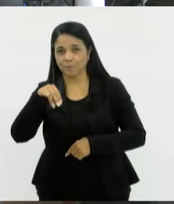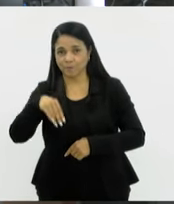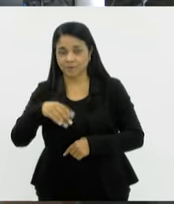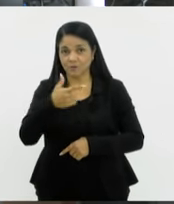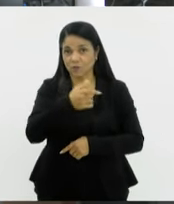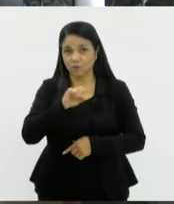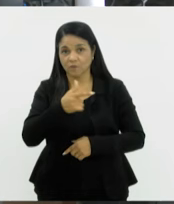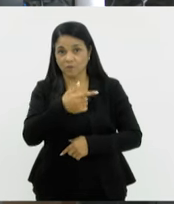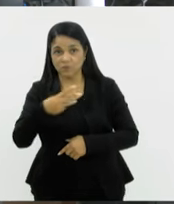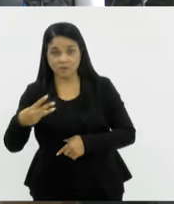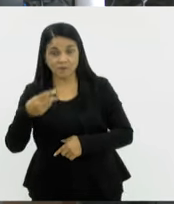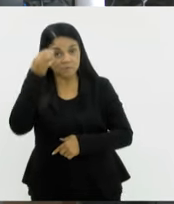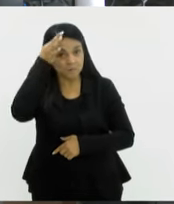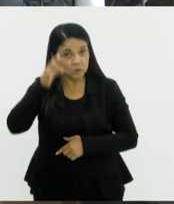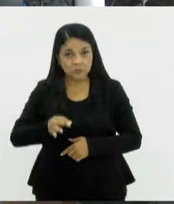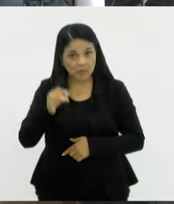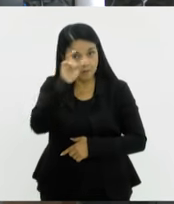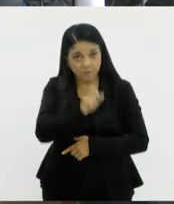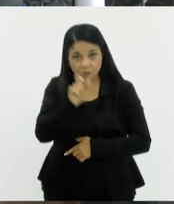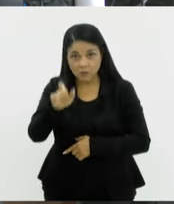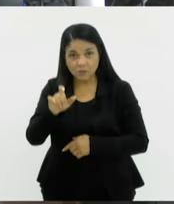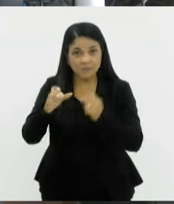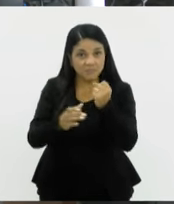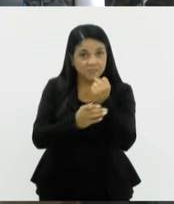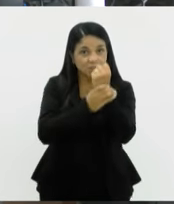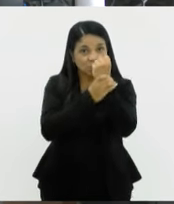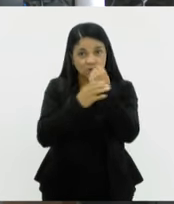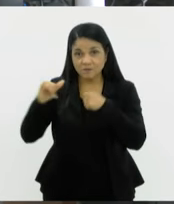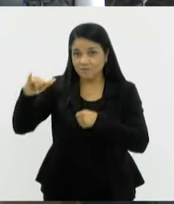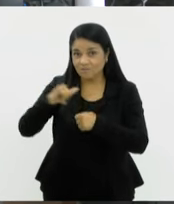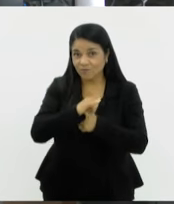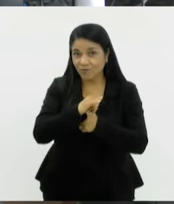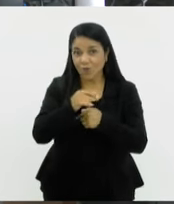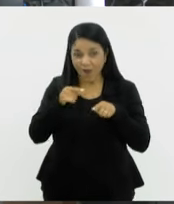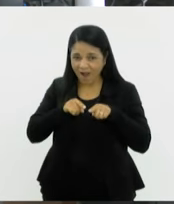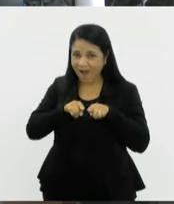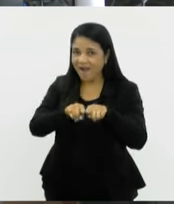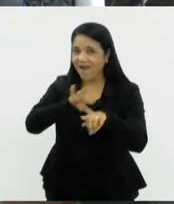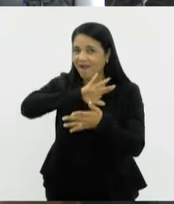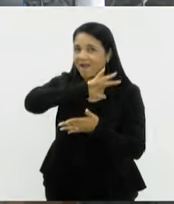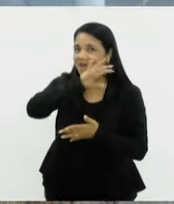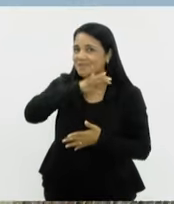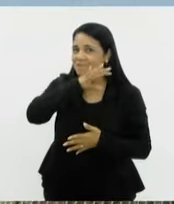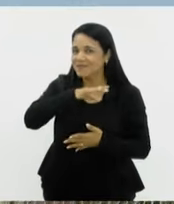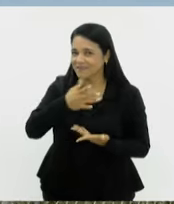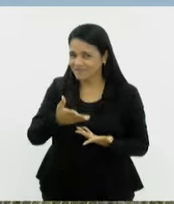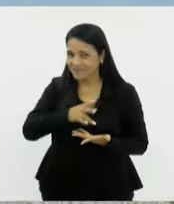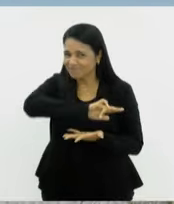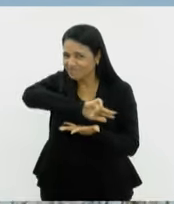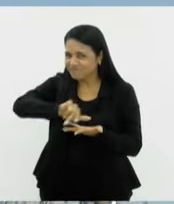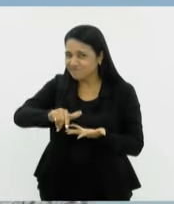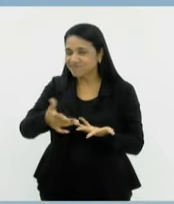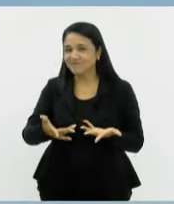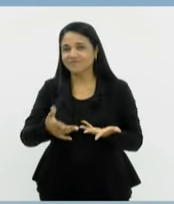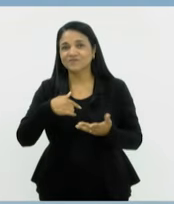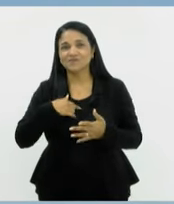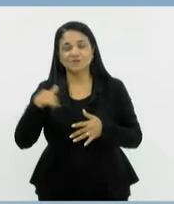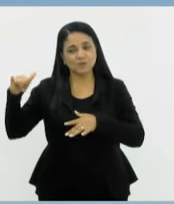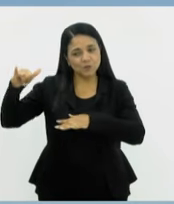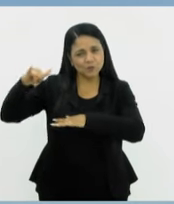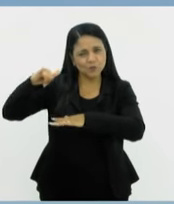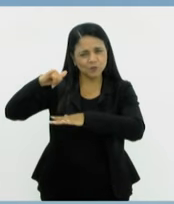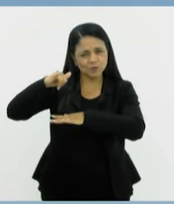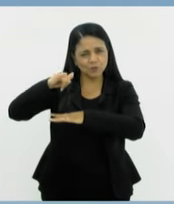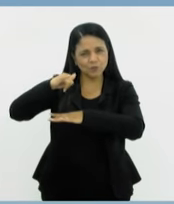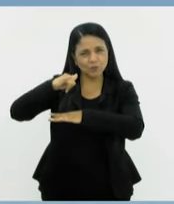o que muita gente não sabe é que a segurança dos voos tem aliados animais. Na cabeceira de uma das